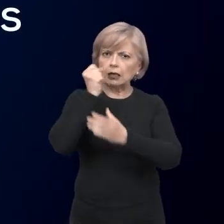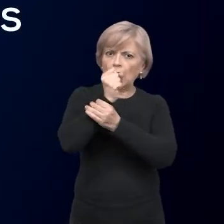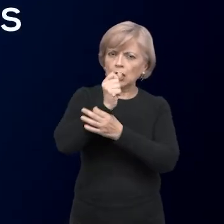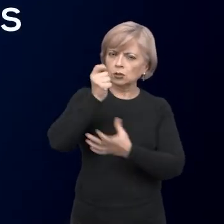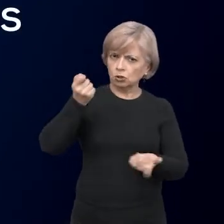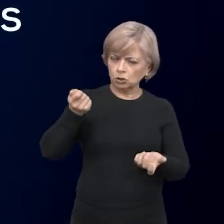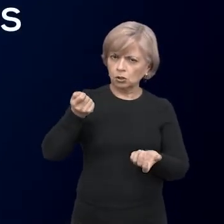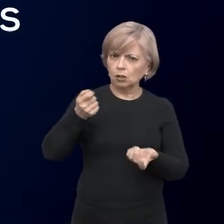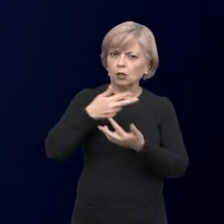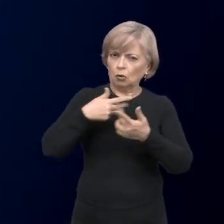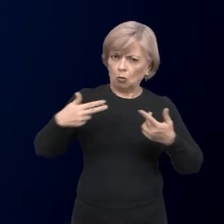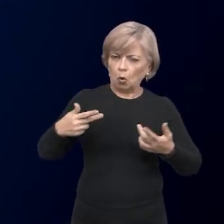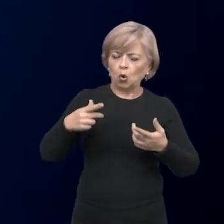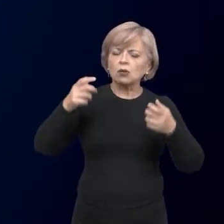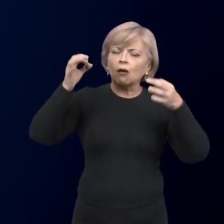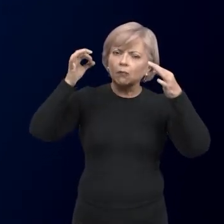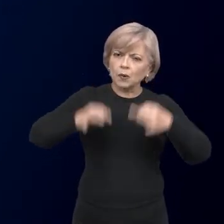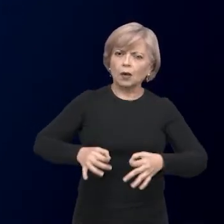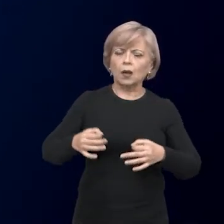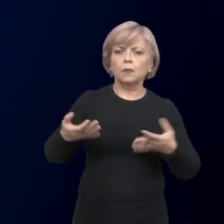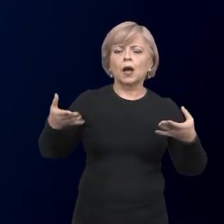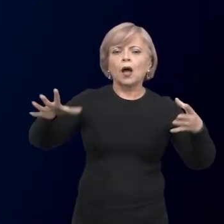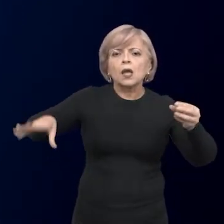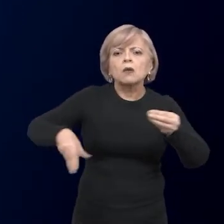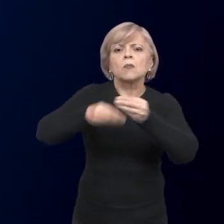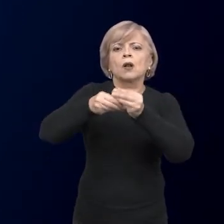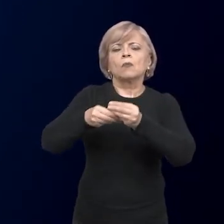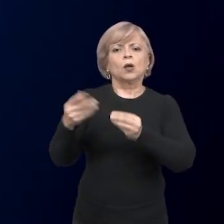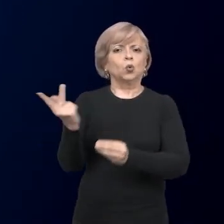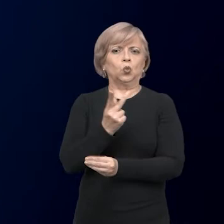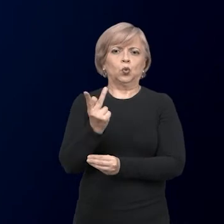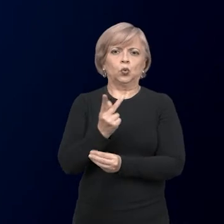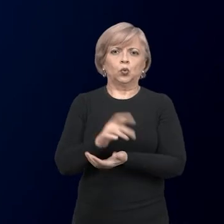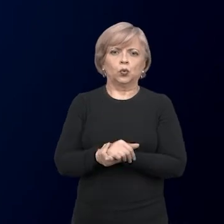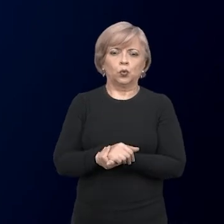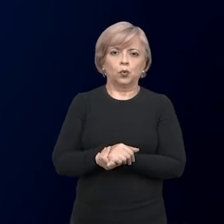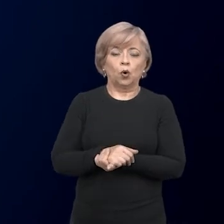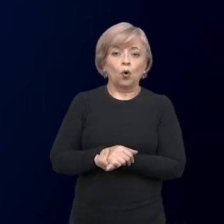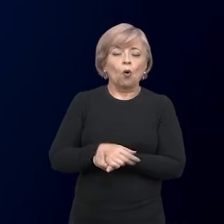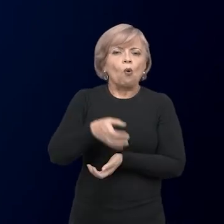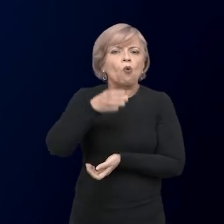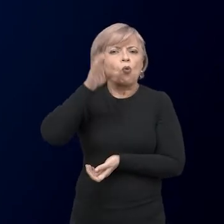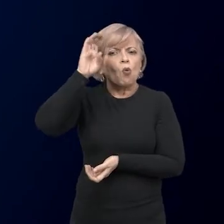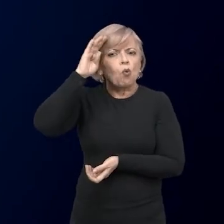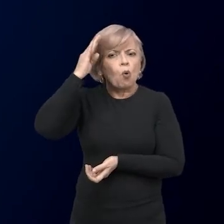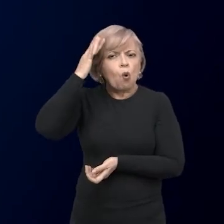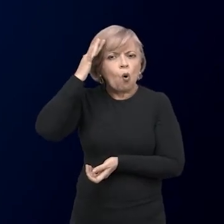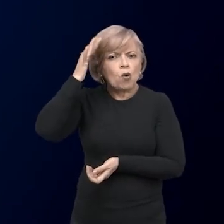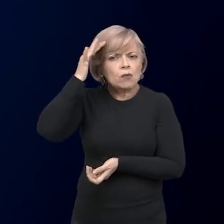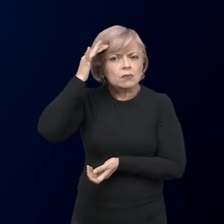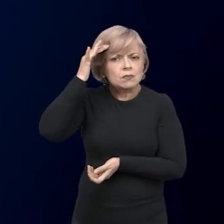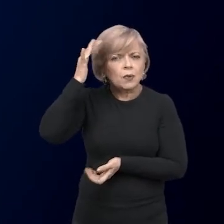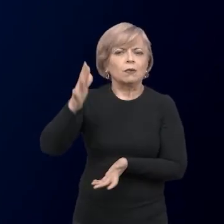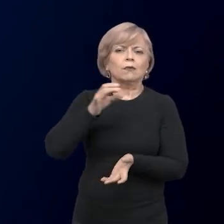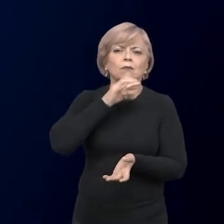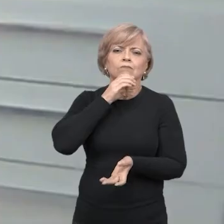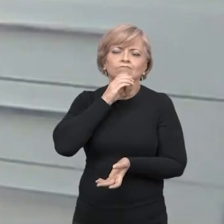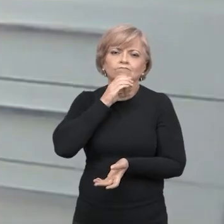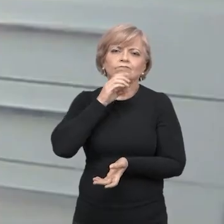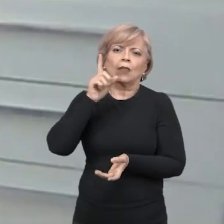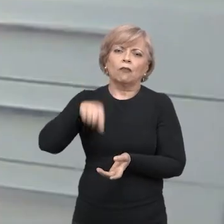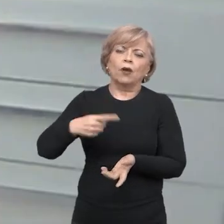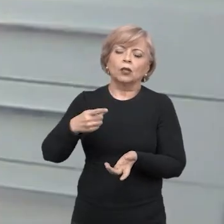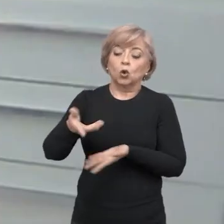obrigações 25 alimentados bom então o conhecimento faz parte disso né